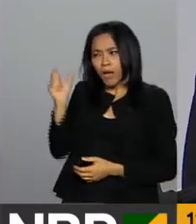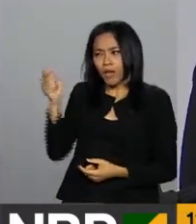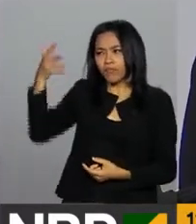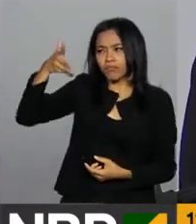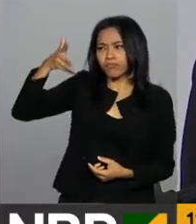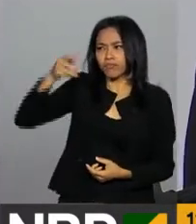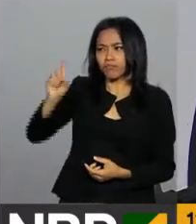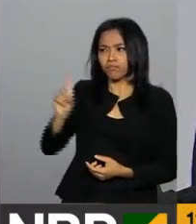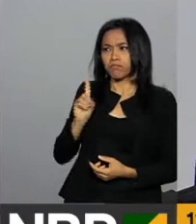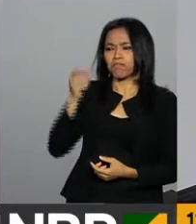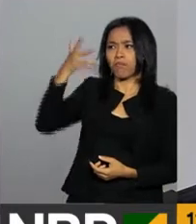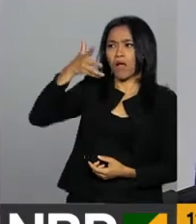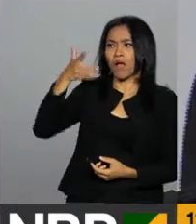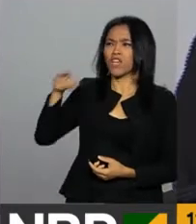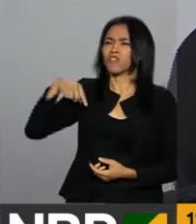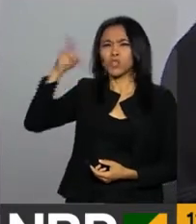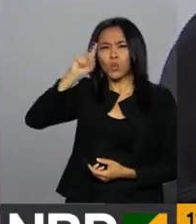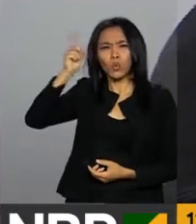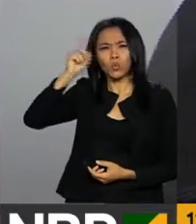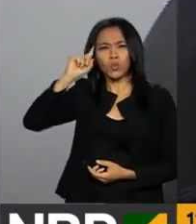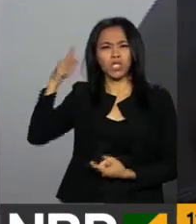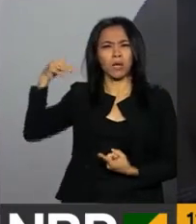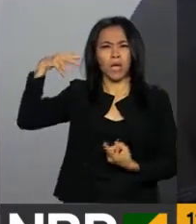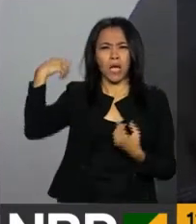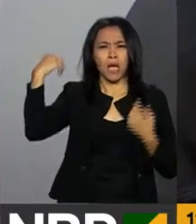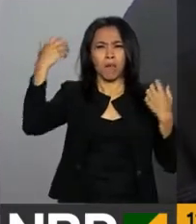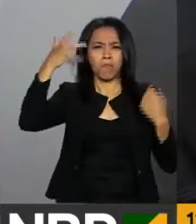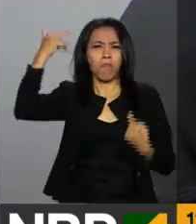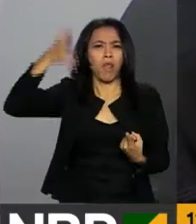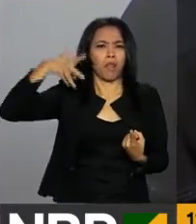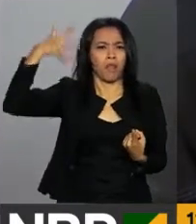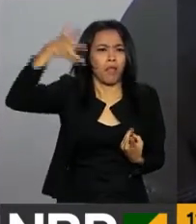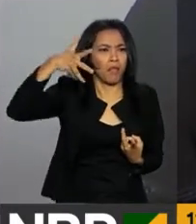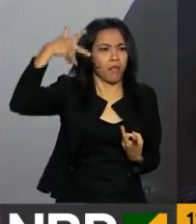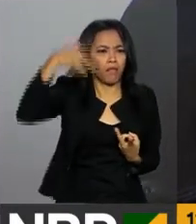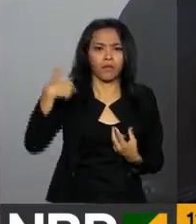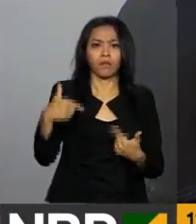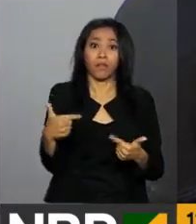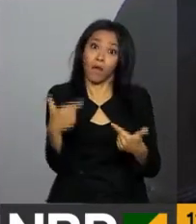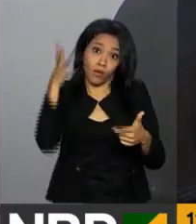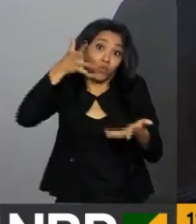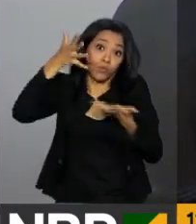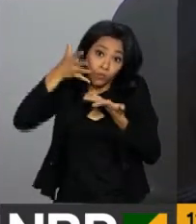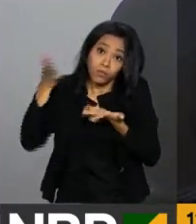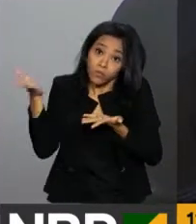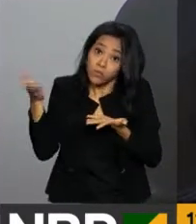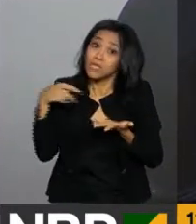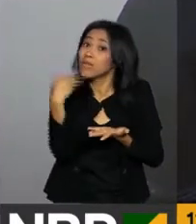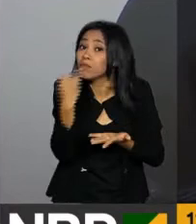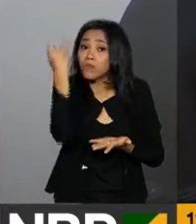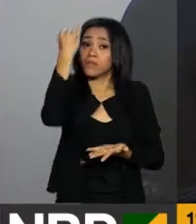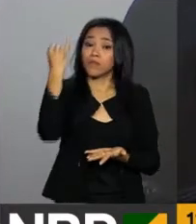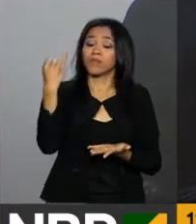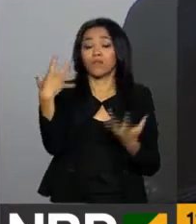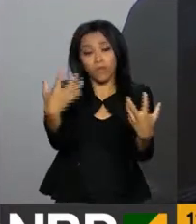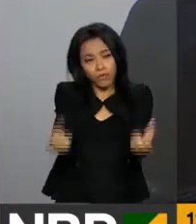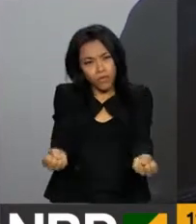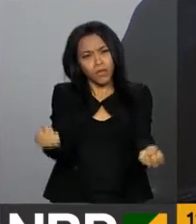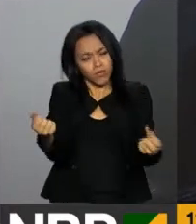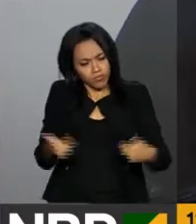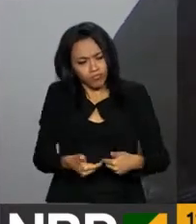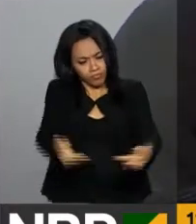parlamentares em tribunal diária e os senhores campeonatos que de alguma maneira sempre se reúnem é fundamental nós vamos trocar a